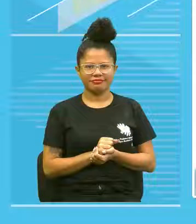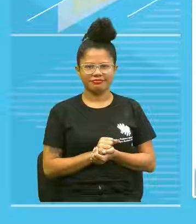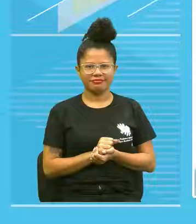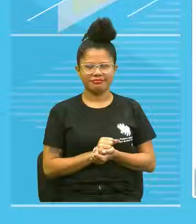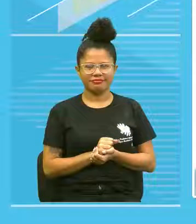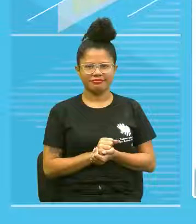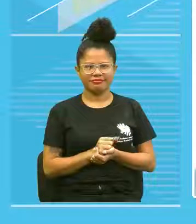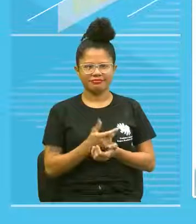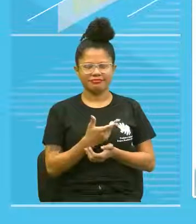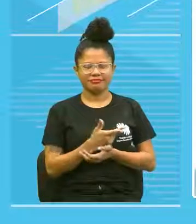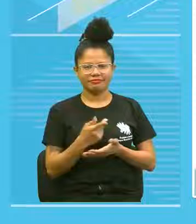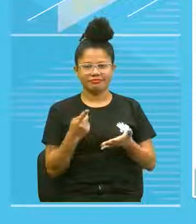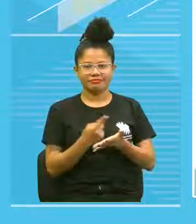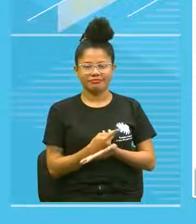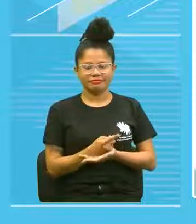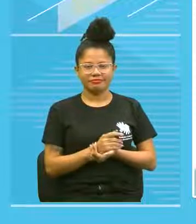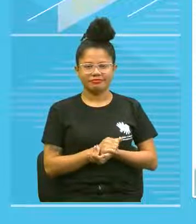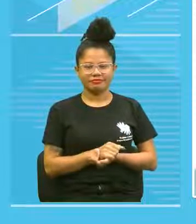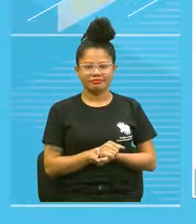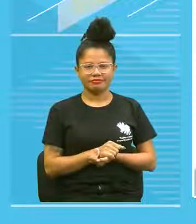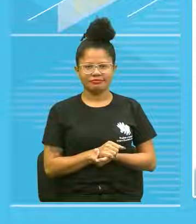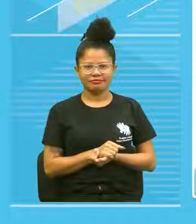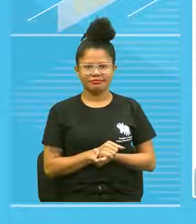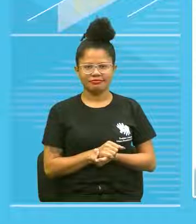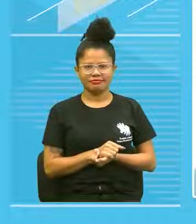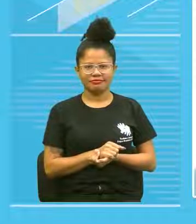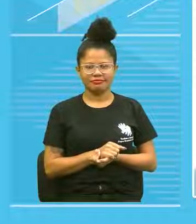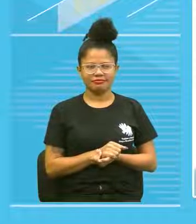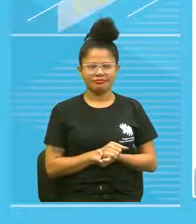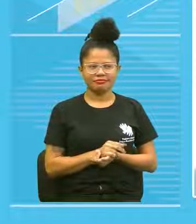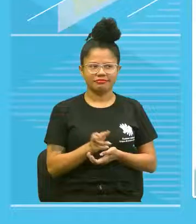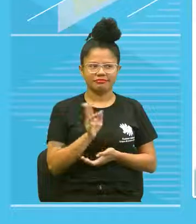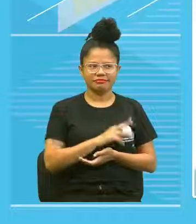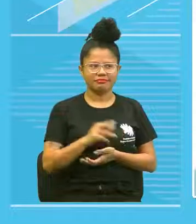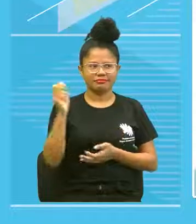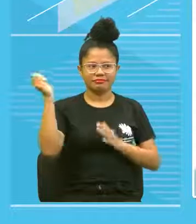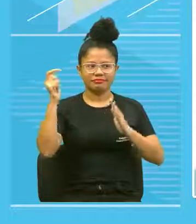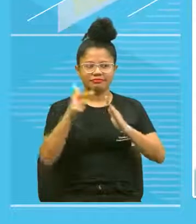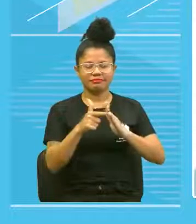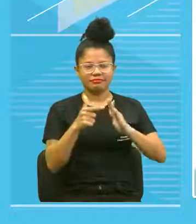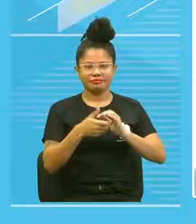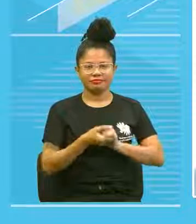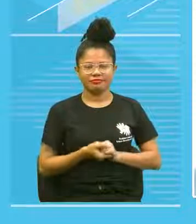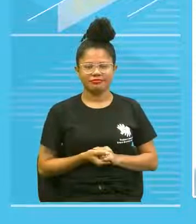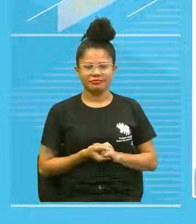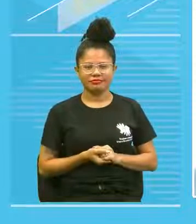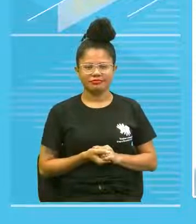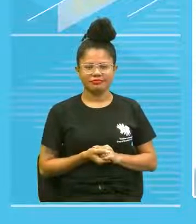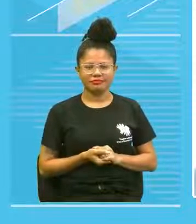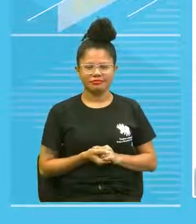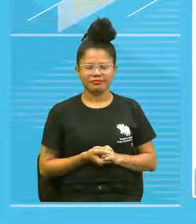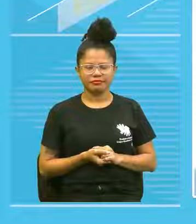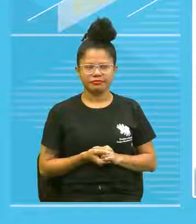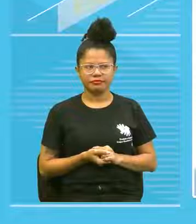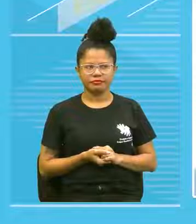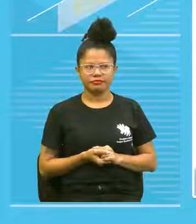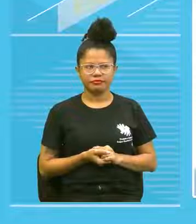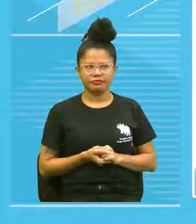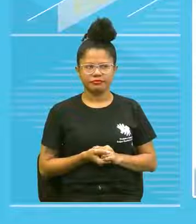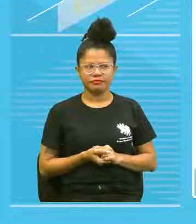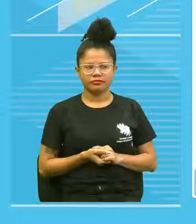O que é produzida a partir e da Luz Olá meus